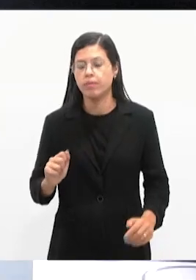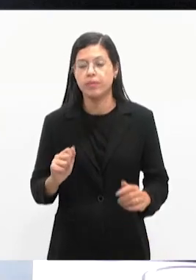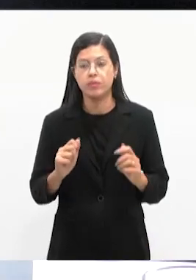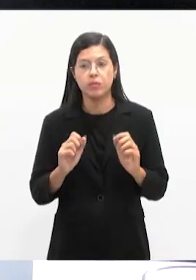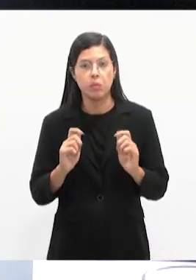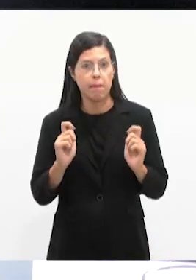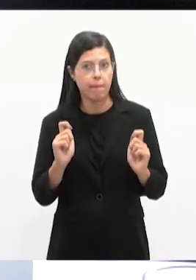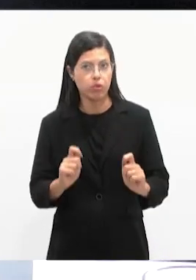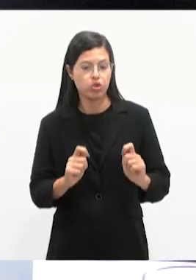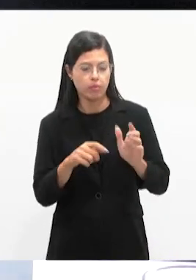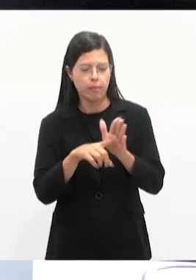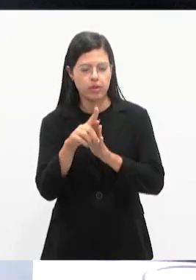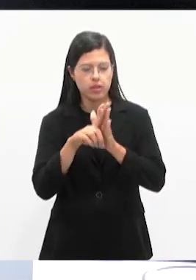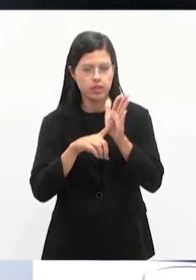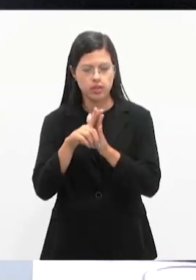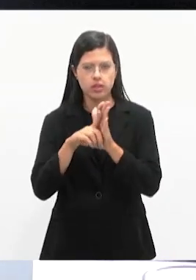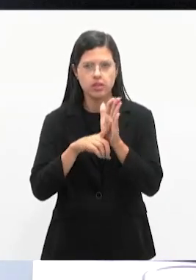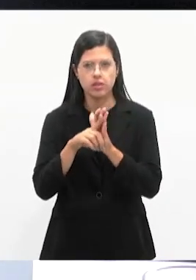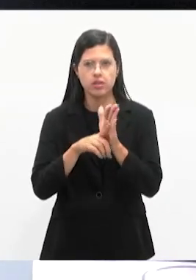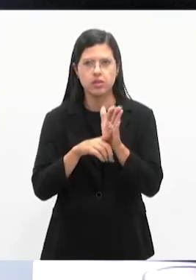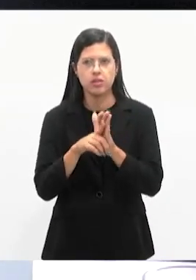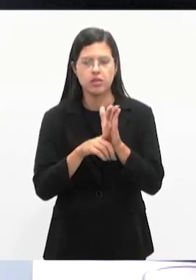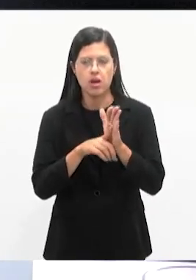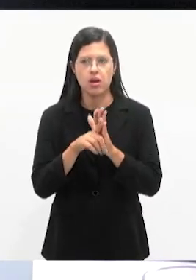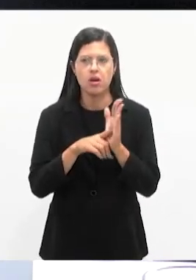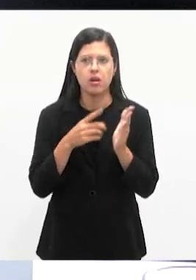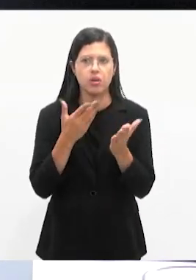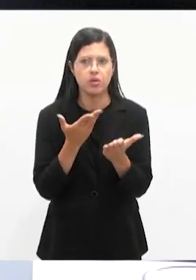da gente estudar isso, fazer pesquisa,